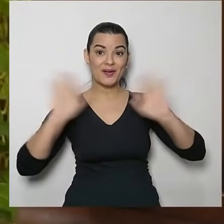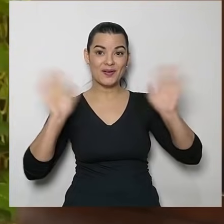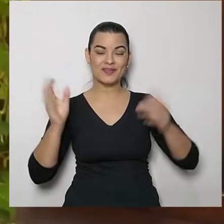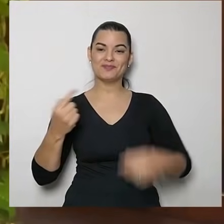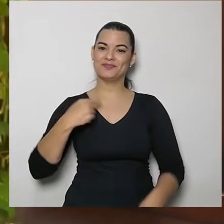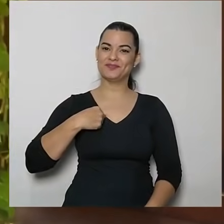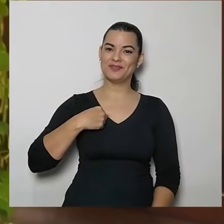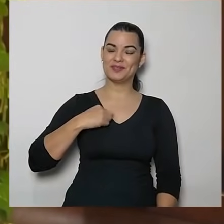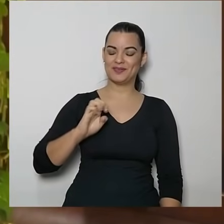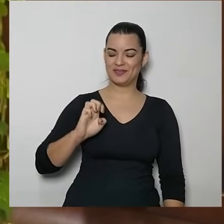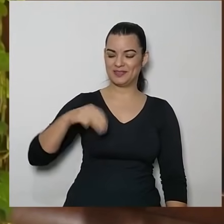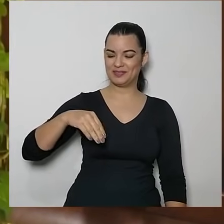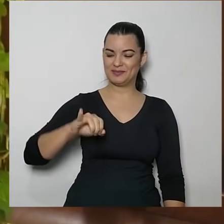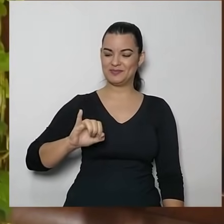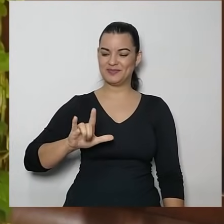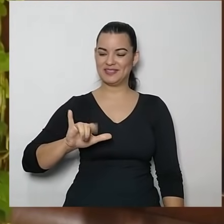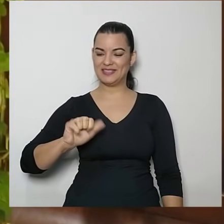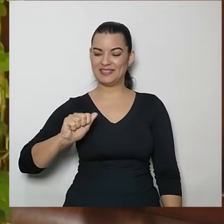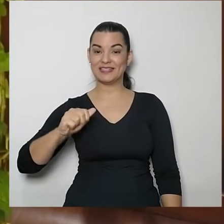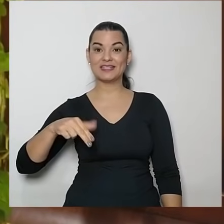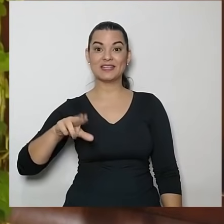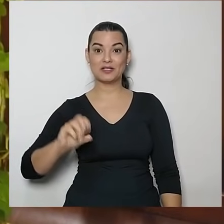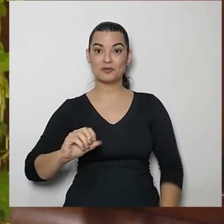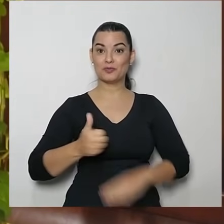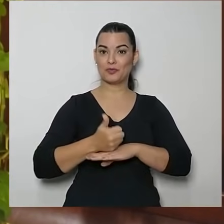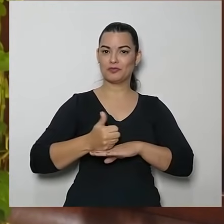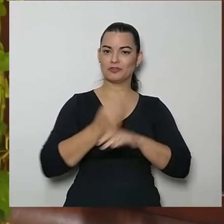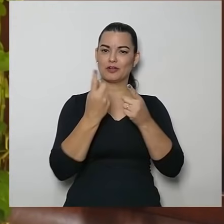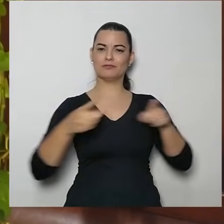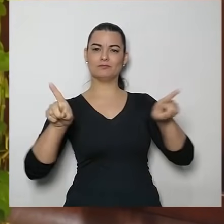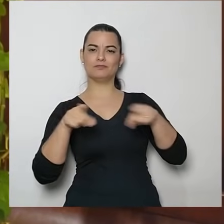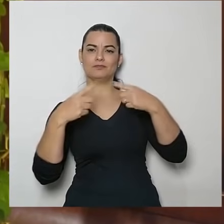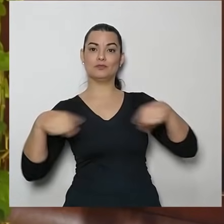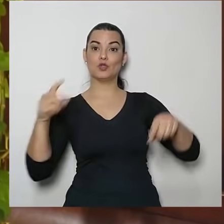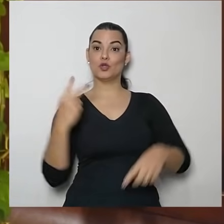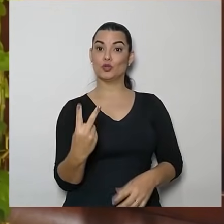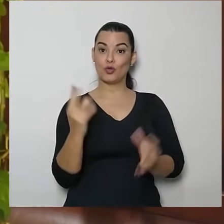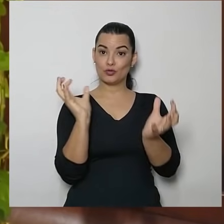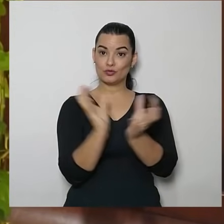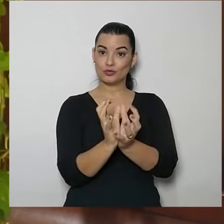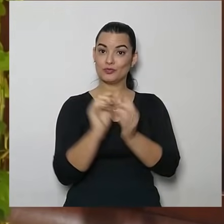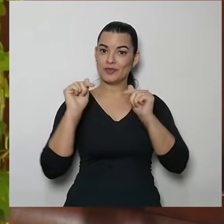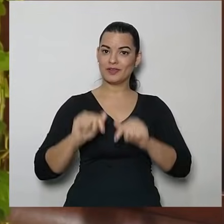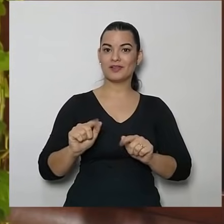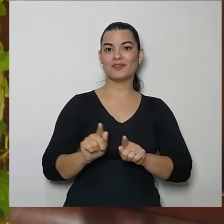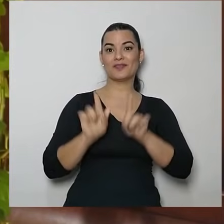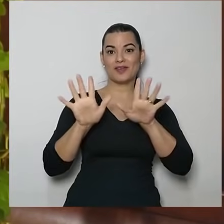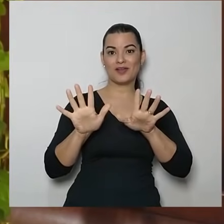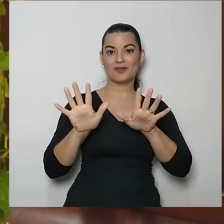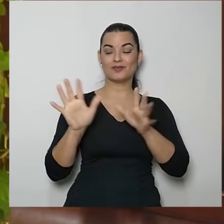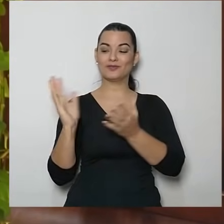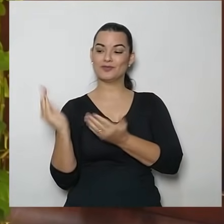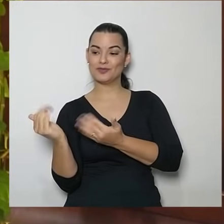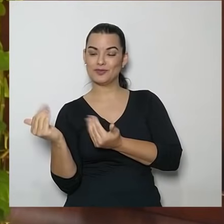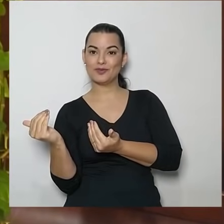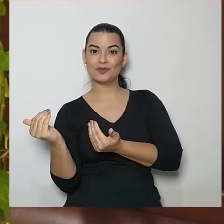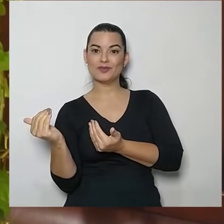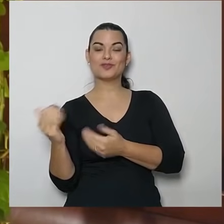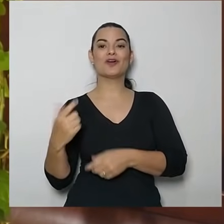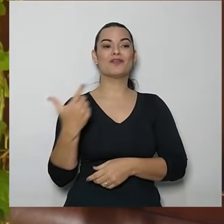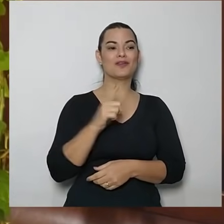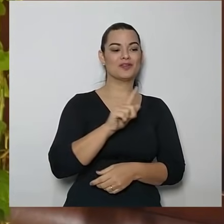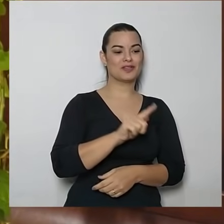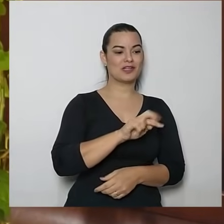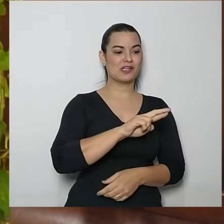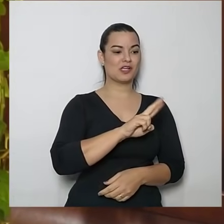Oi, eu sou o maestro Emiliano Patarra das Orquestras de Guarulhos, a Orquestra Jovem Municipal e a Orquestra GRU Sinfônica, e a gente está no Falando